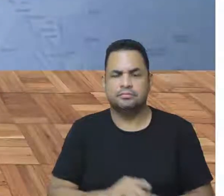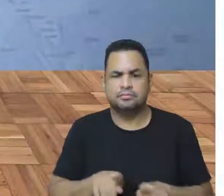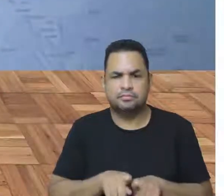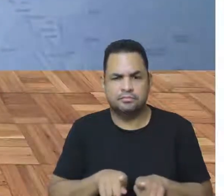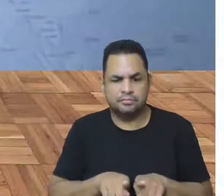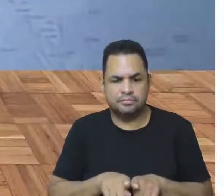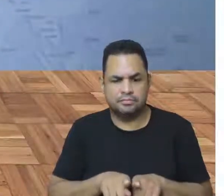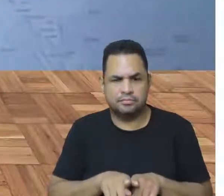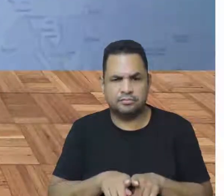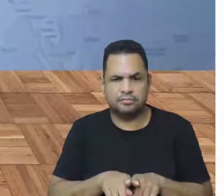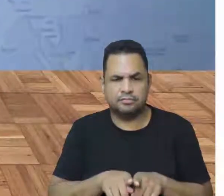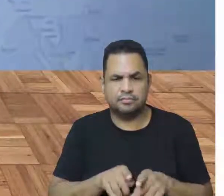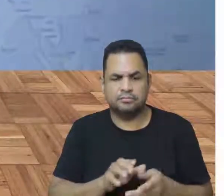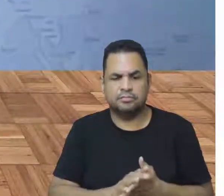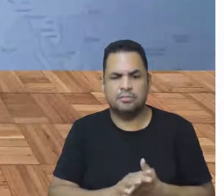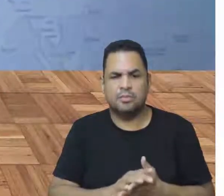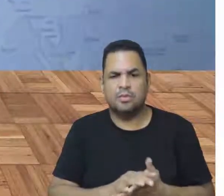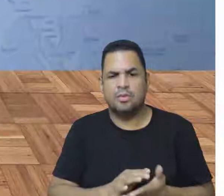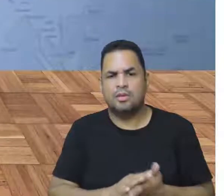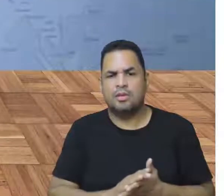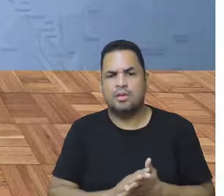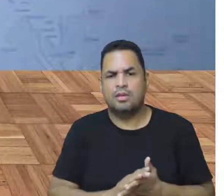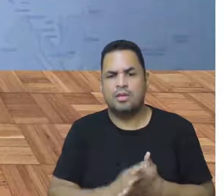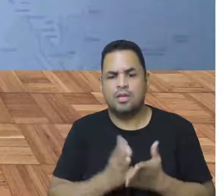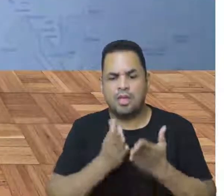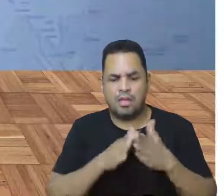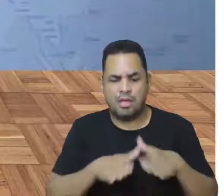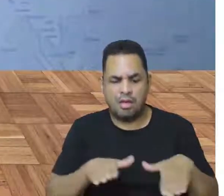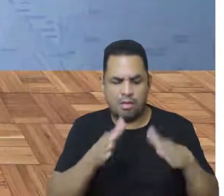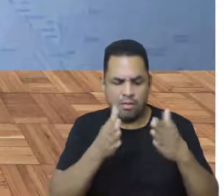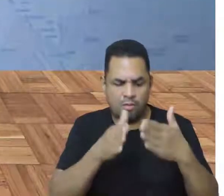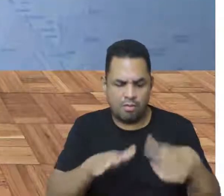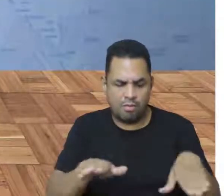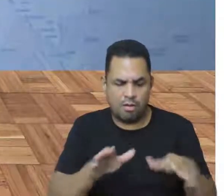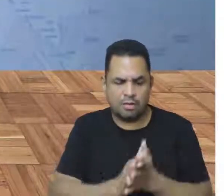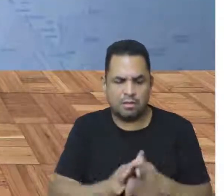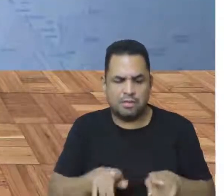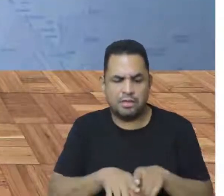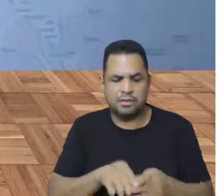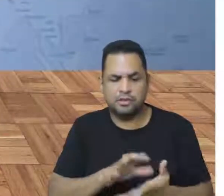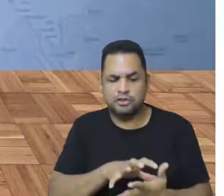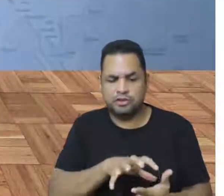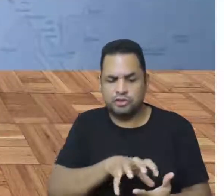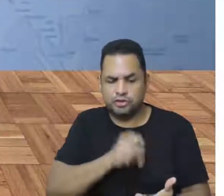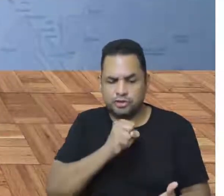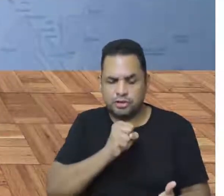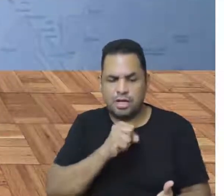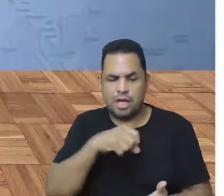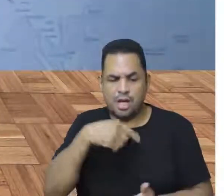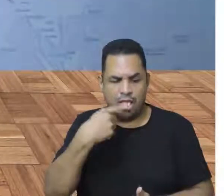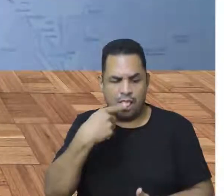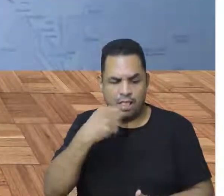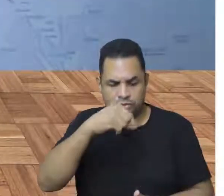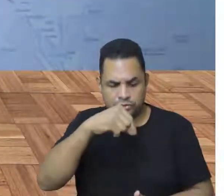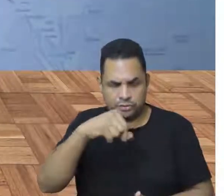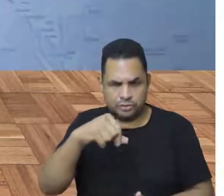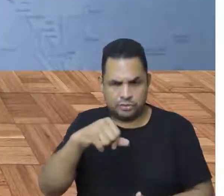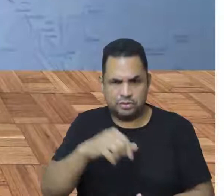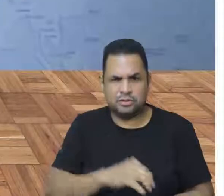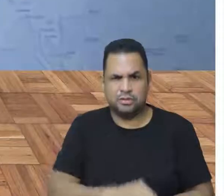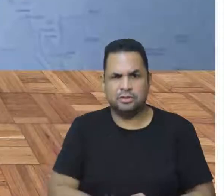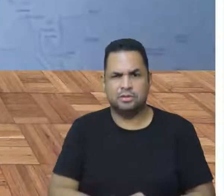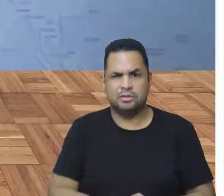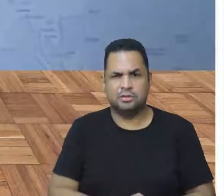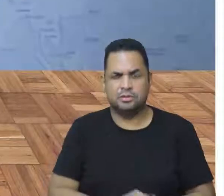também do mar de Aral, onde faz dessalinização. E o mar, desculpa, não o mar de Aral,